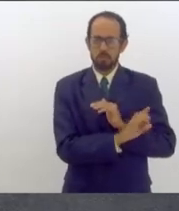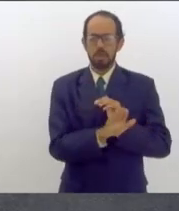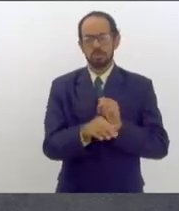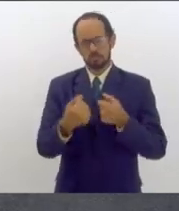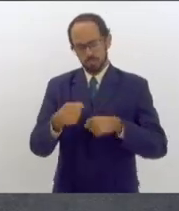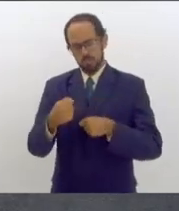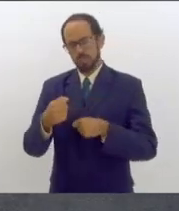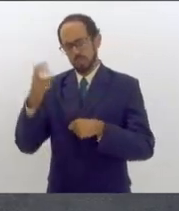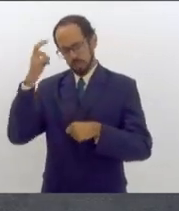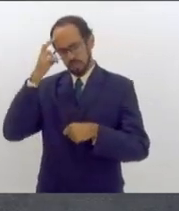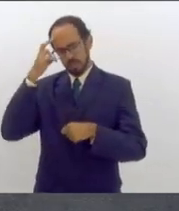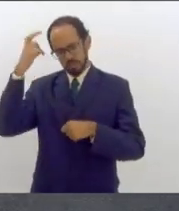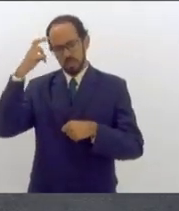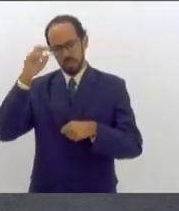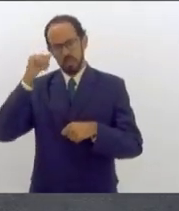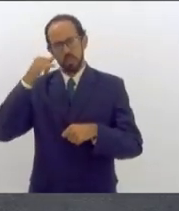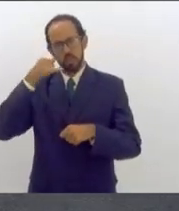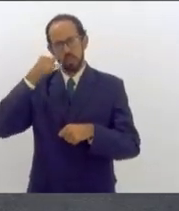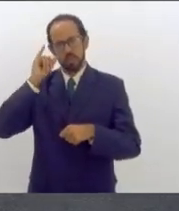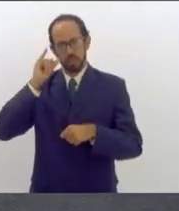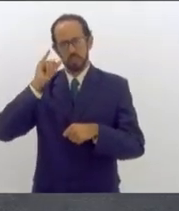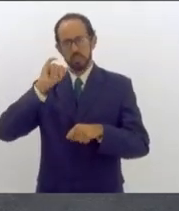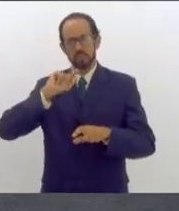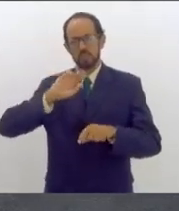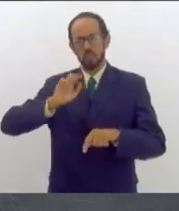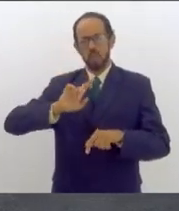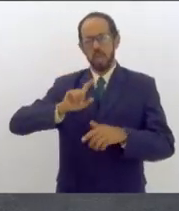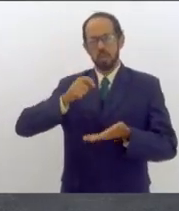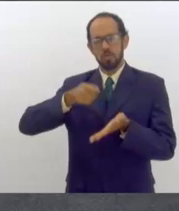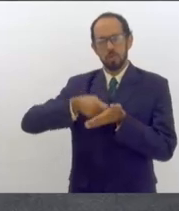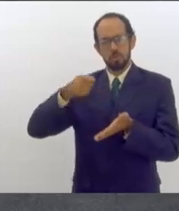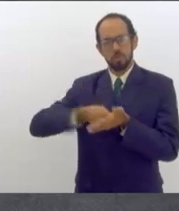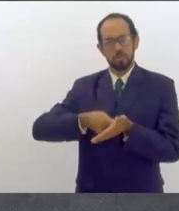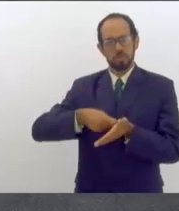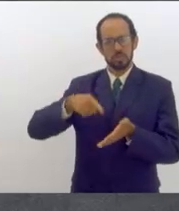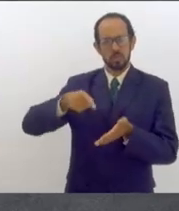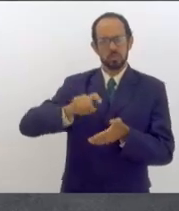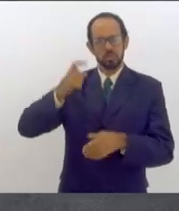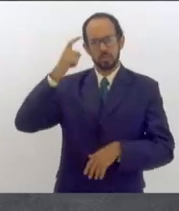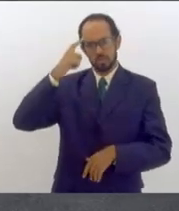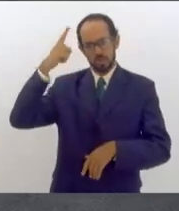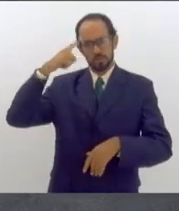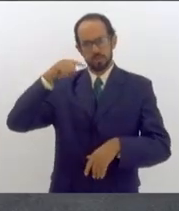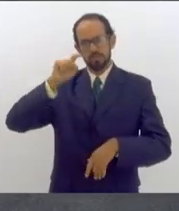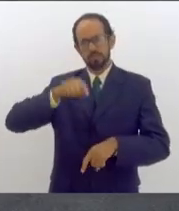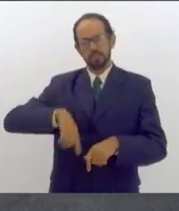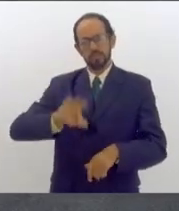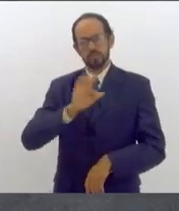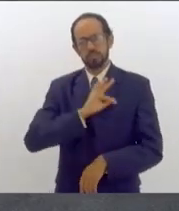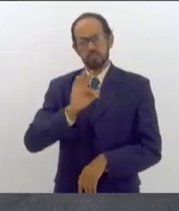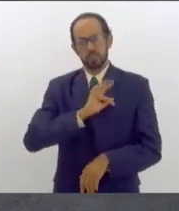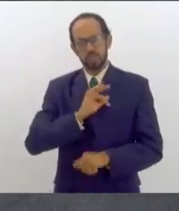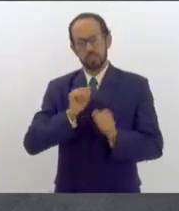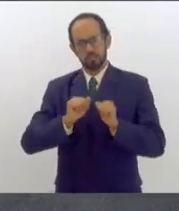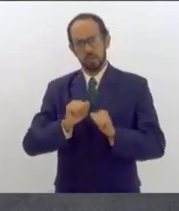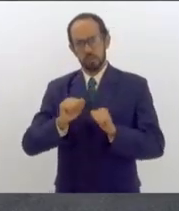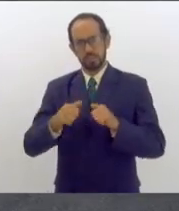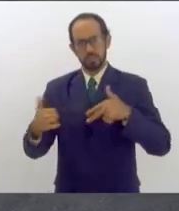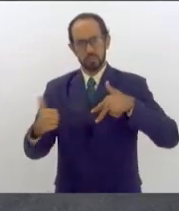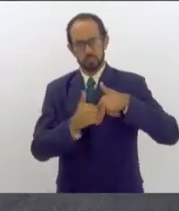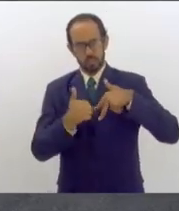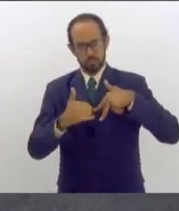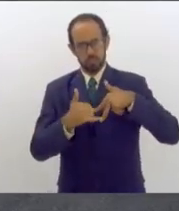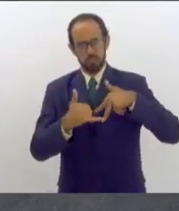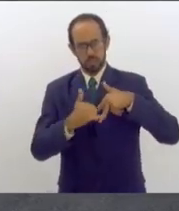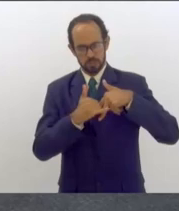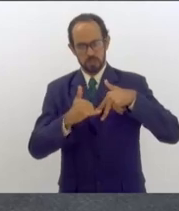com prevenção e não não há imposição de lógica onde esses policiais podem ser vítimas e as